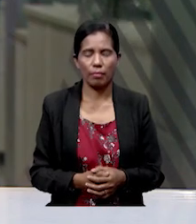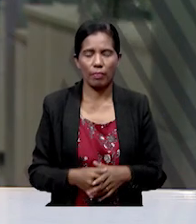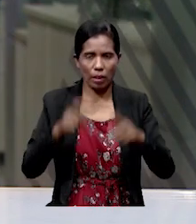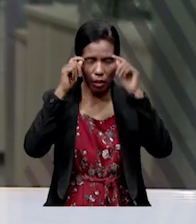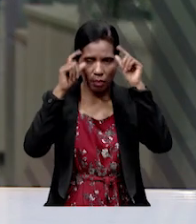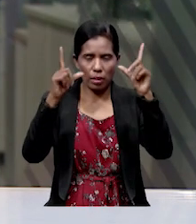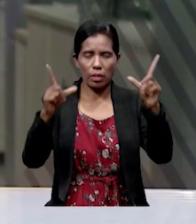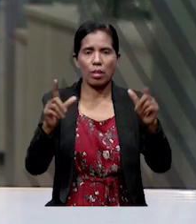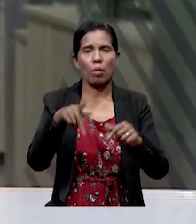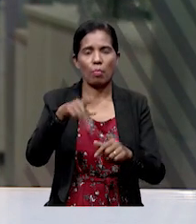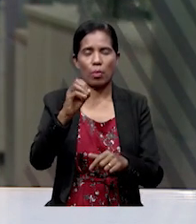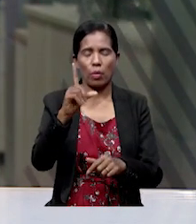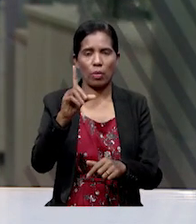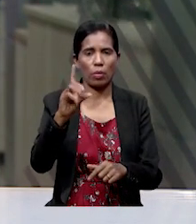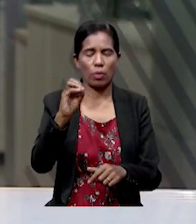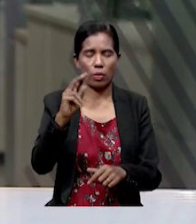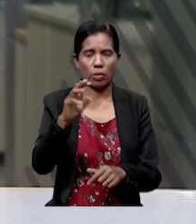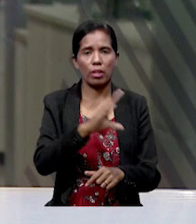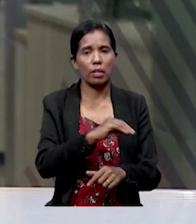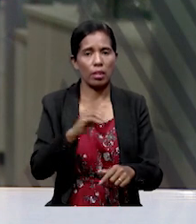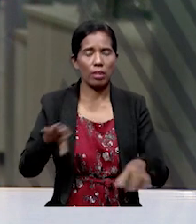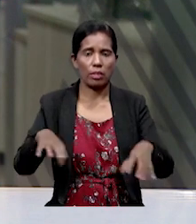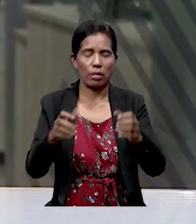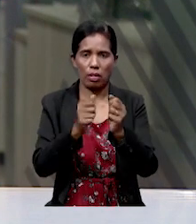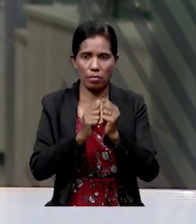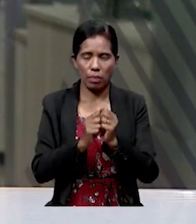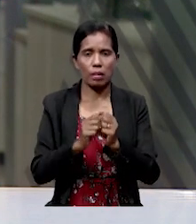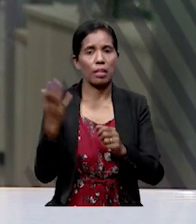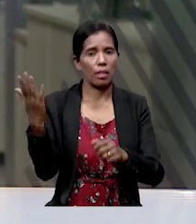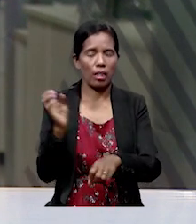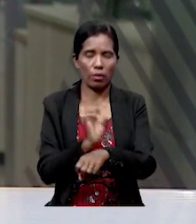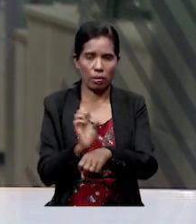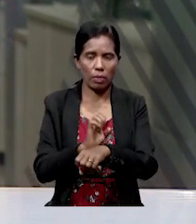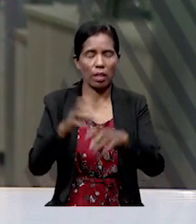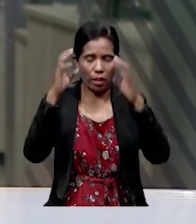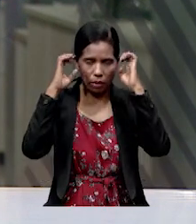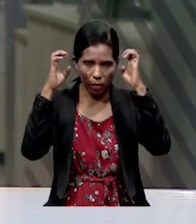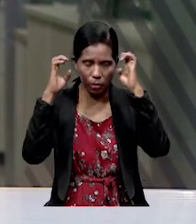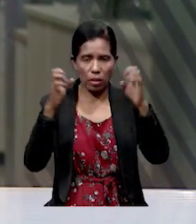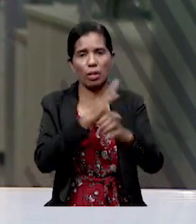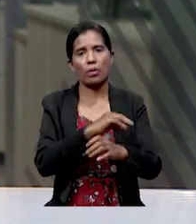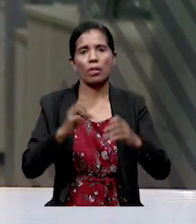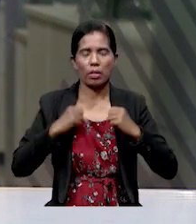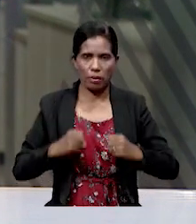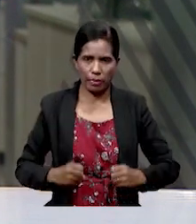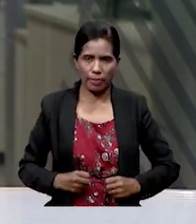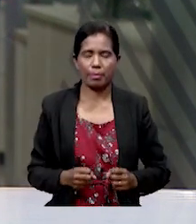Timor-Leste e Polónia se hametin em relação bilateral e a área economia, educação no saúde.